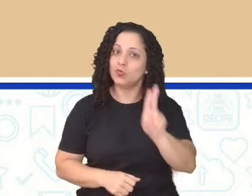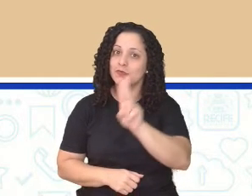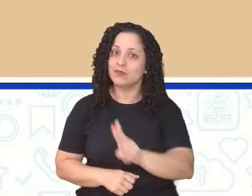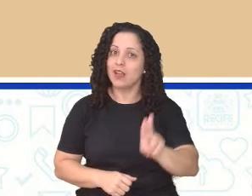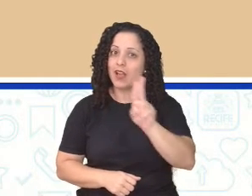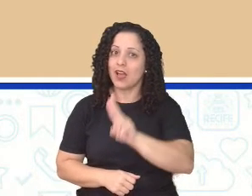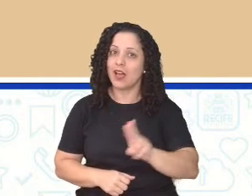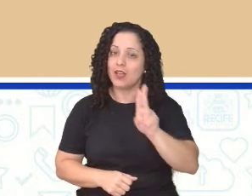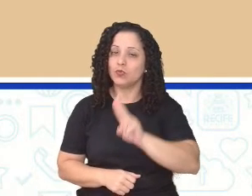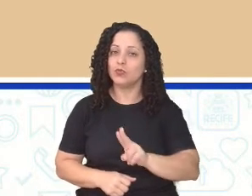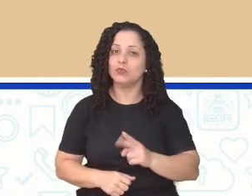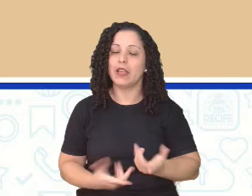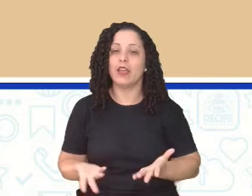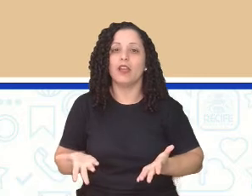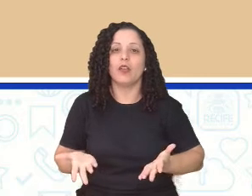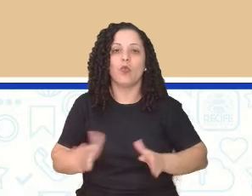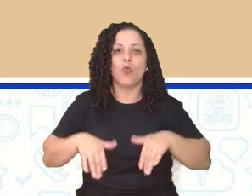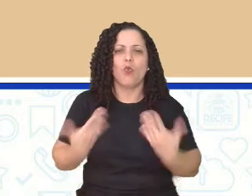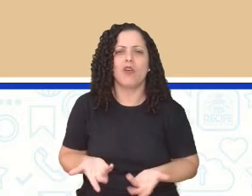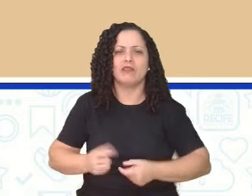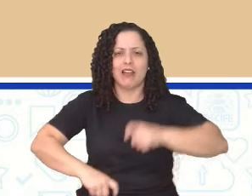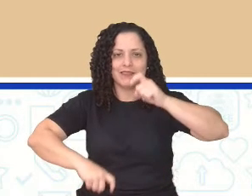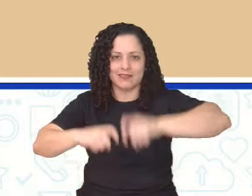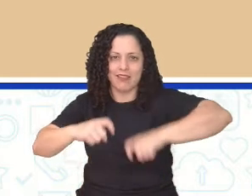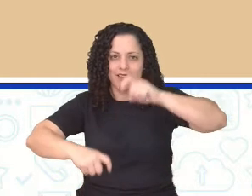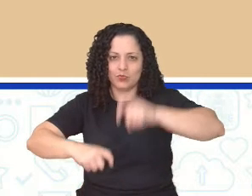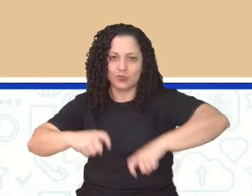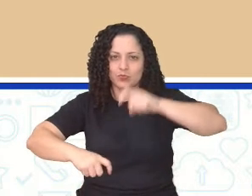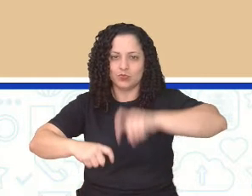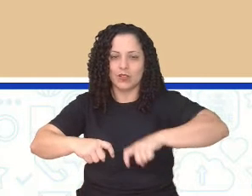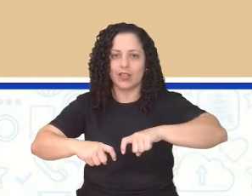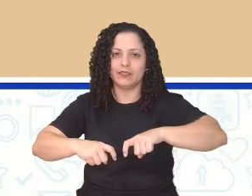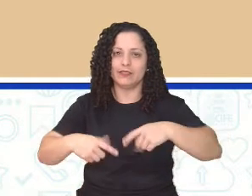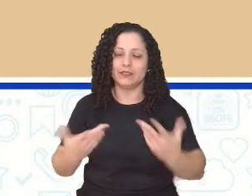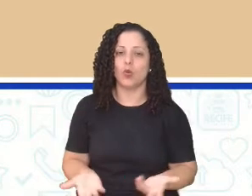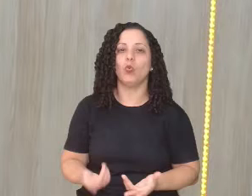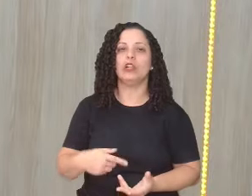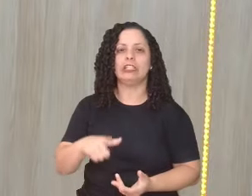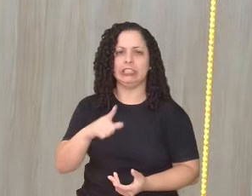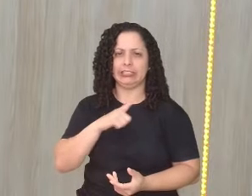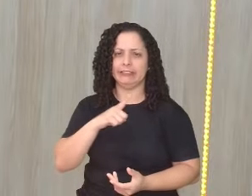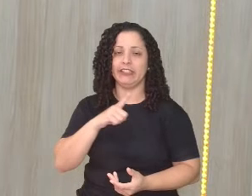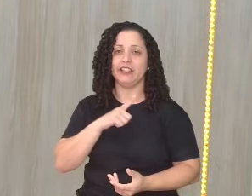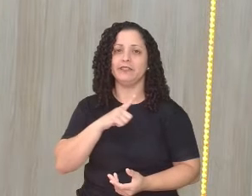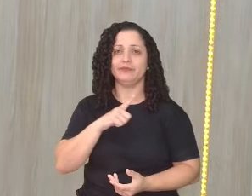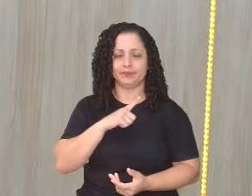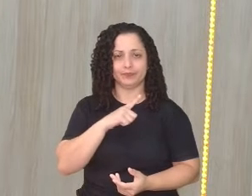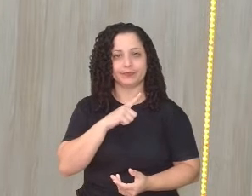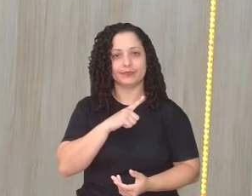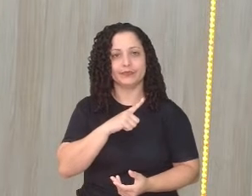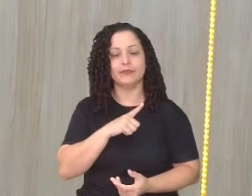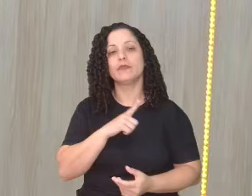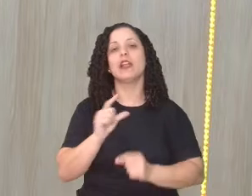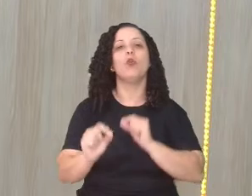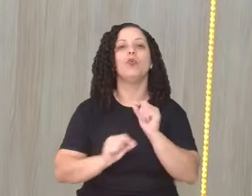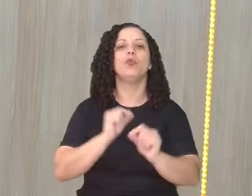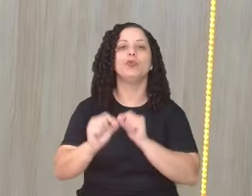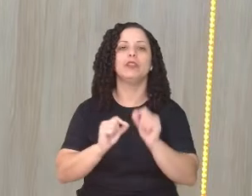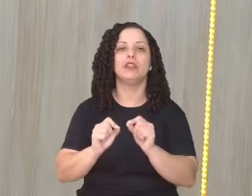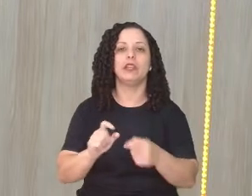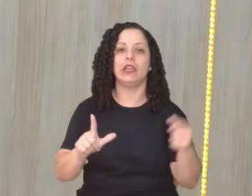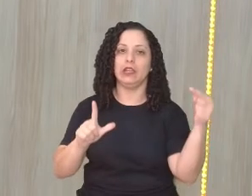justamente no momento da cópula ou da relação sexual, e ele destaca-se também pela